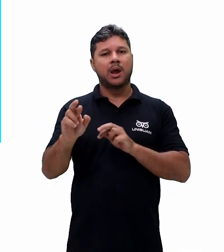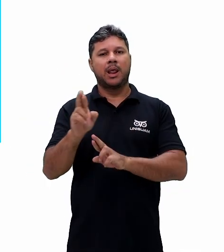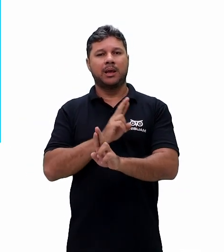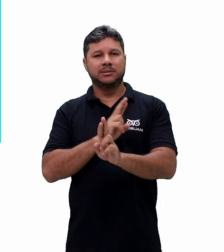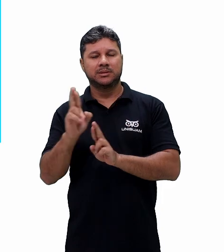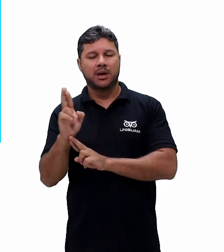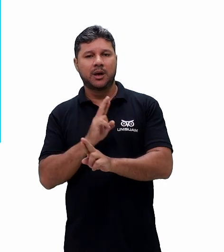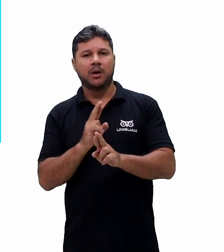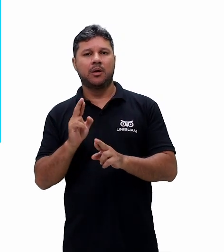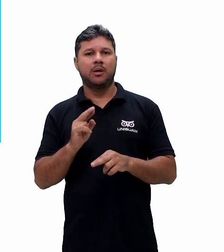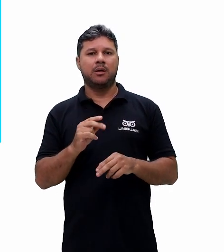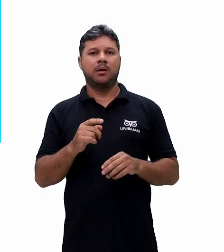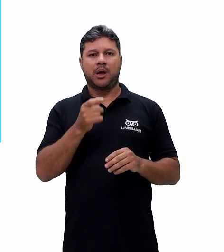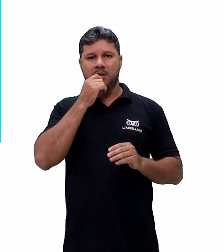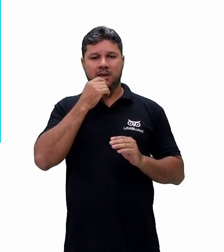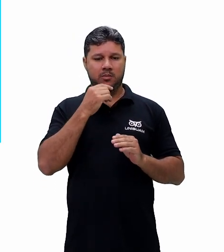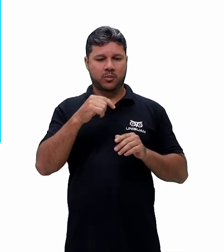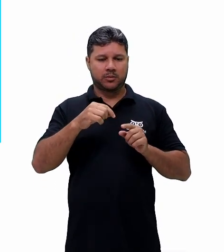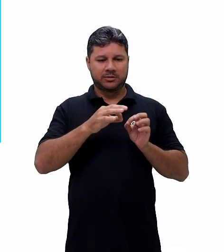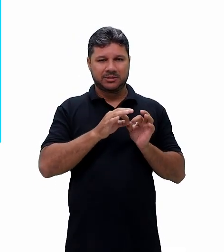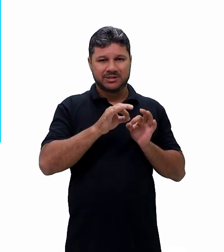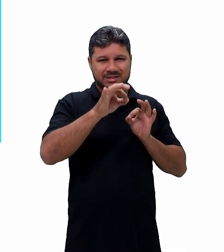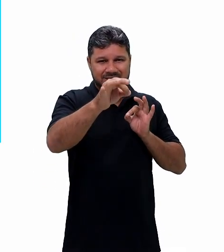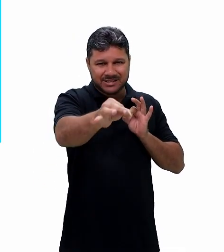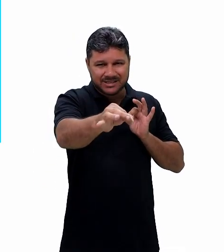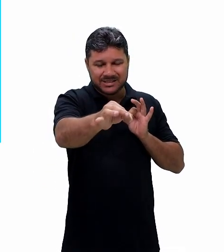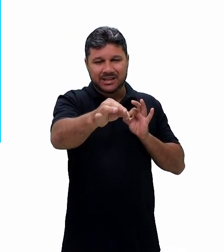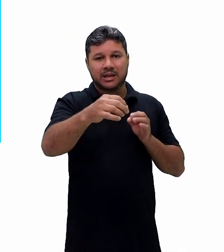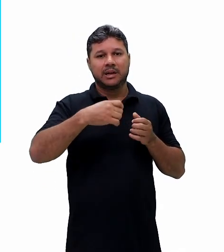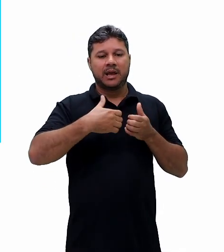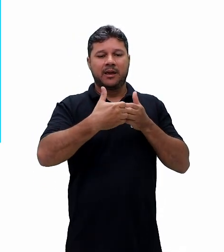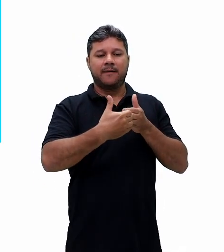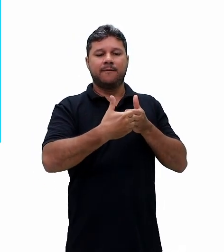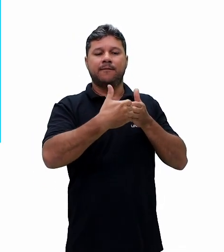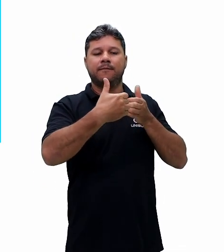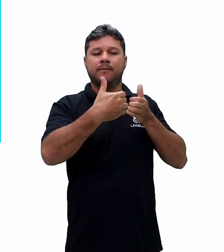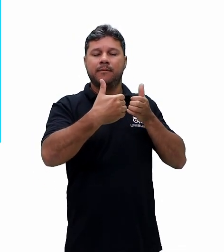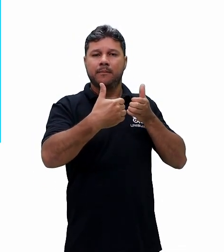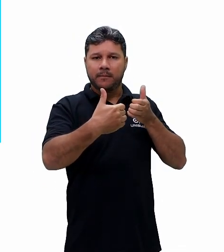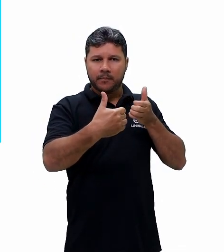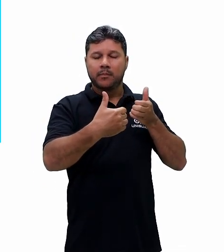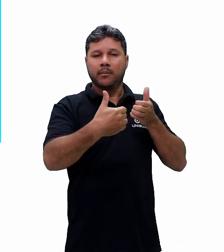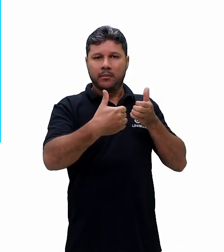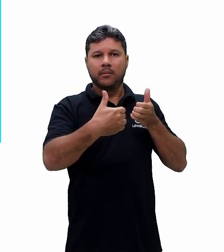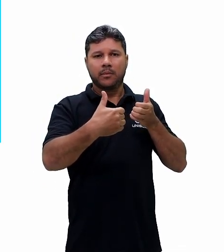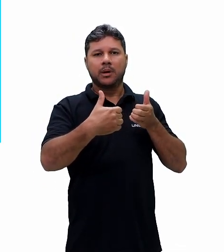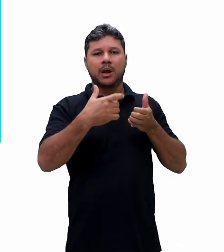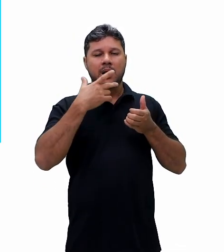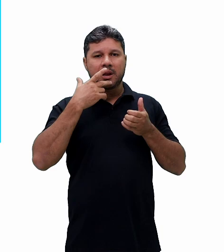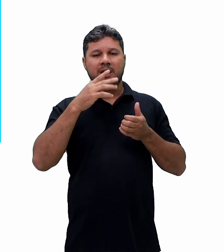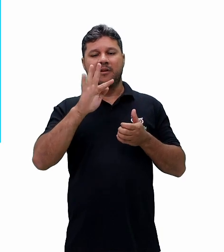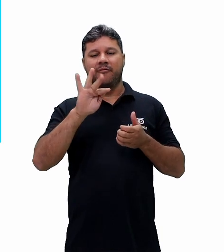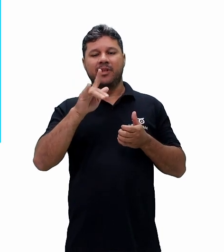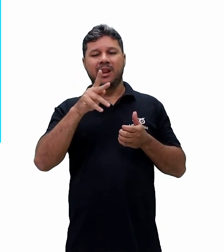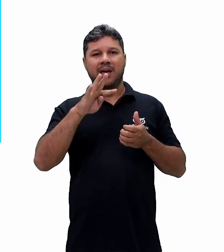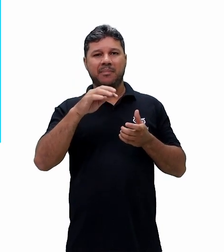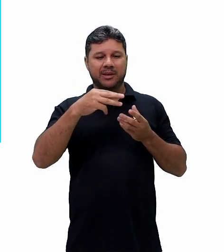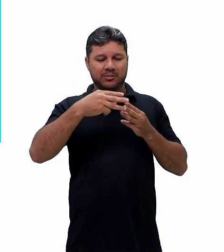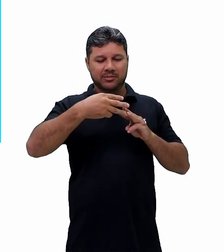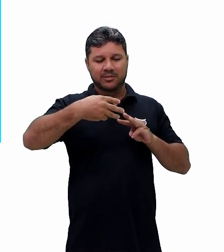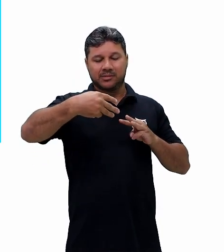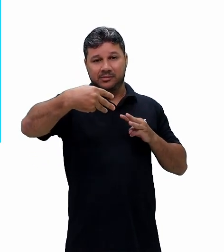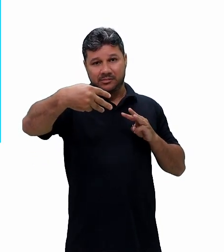temos alterações na relação comprimento-tensão, ou seja, há um afastamento excessivo